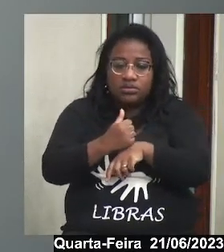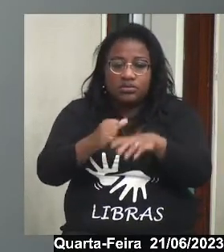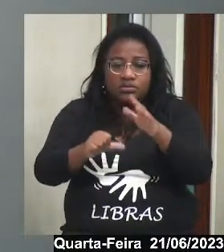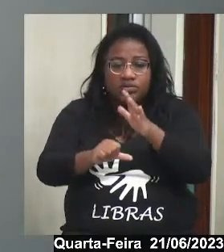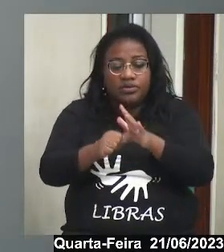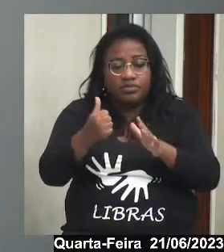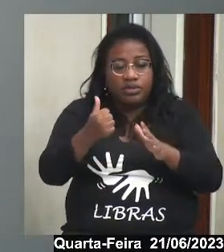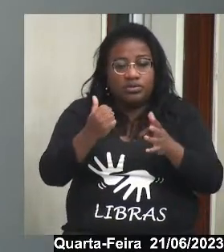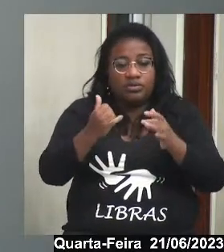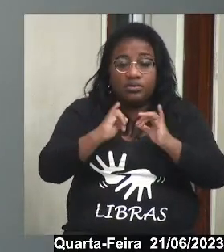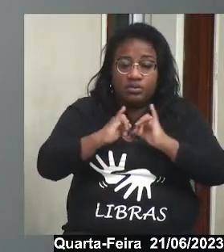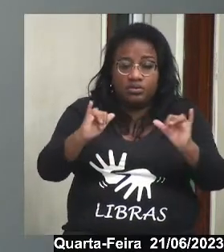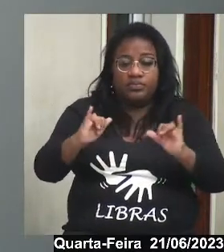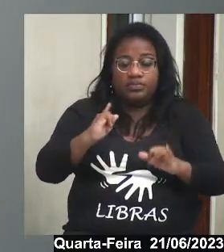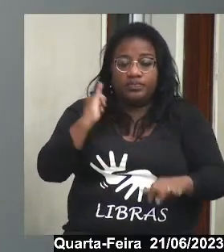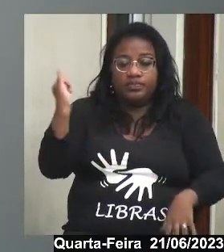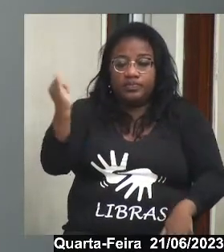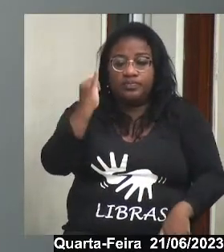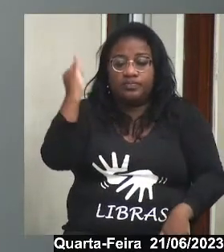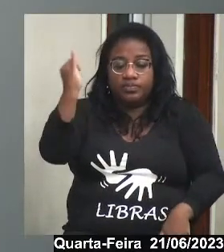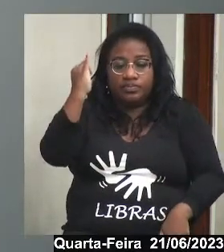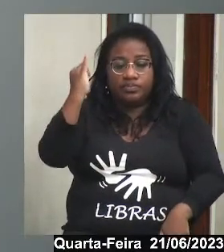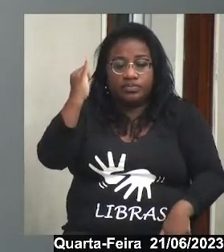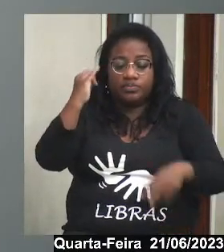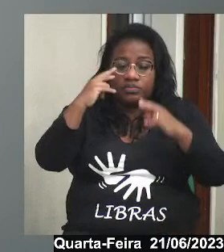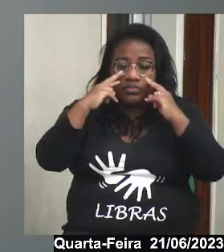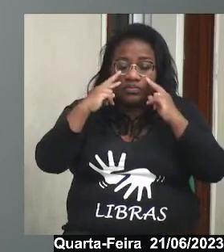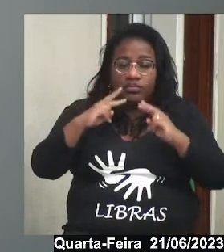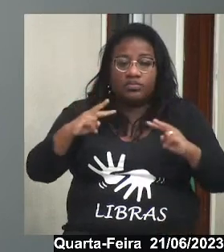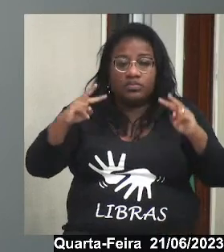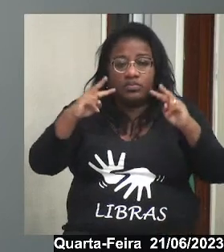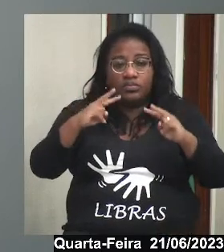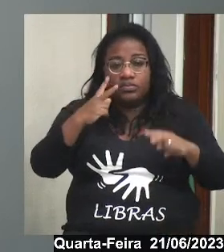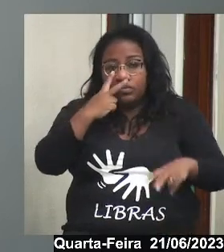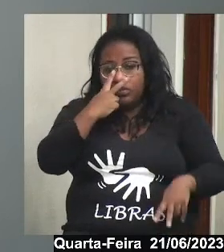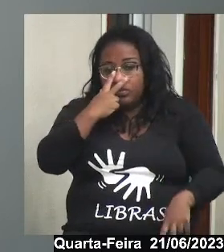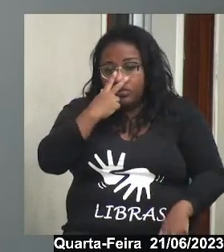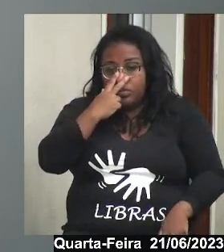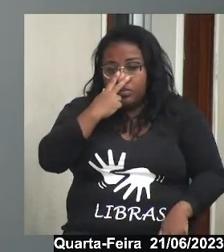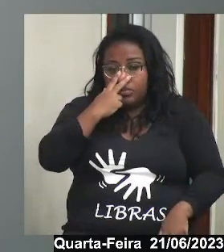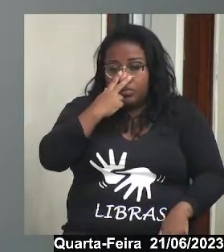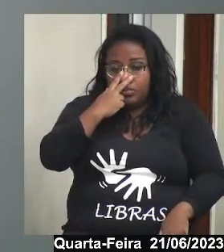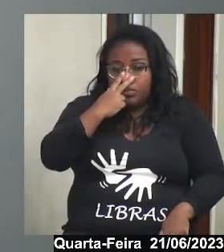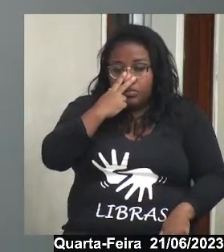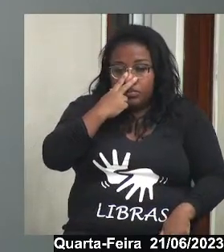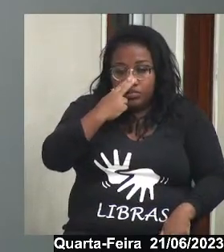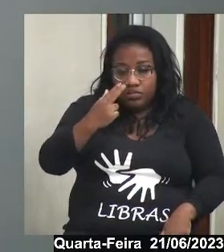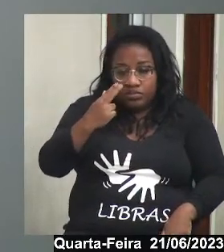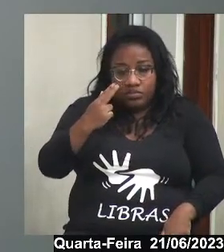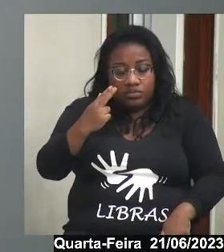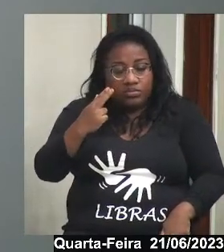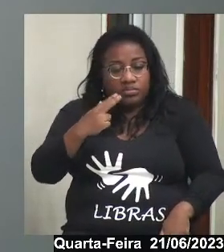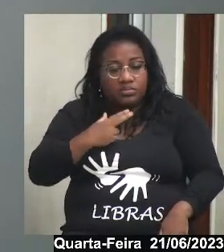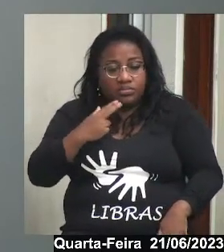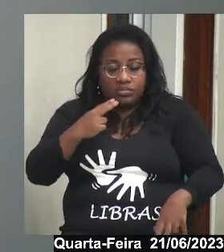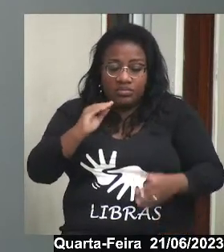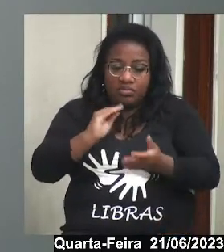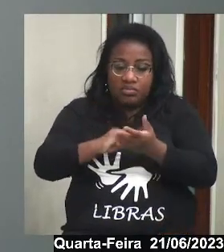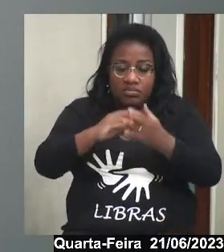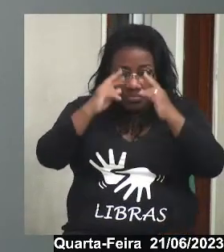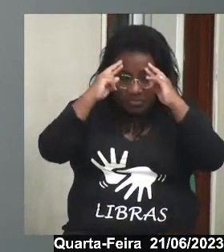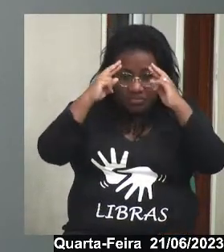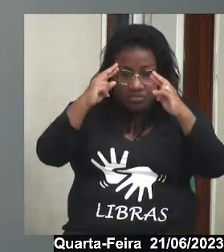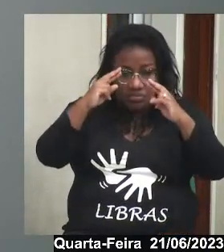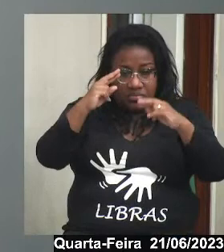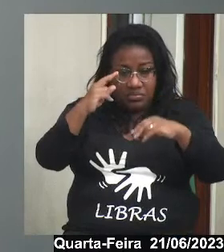isso é o primeiro detalhe que é importantíssimo dizer. Porque, na minha visão, parecia uma tentativa de desmobilizar o ato de hoje. Porque